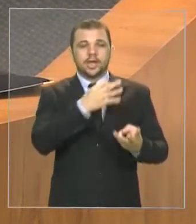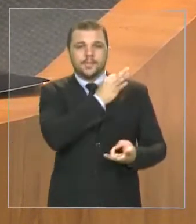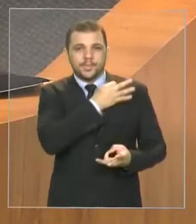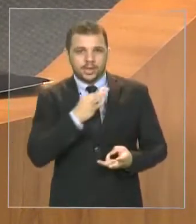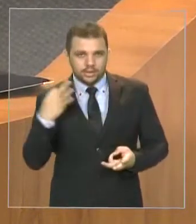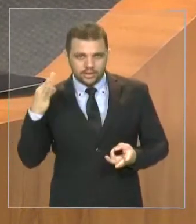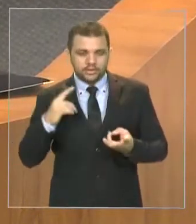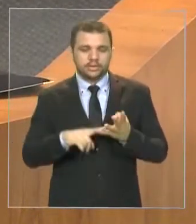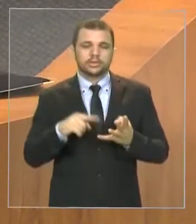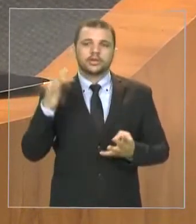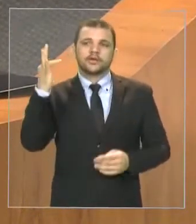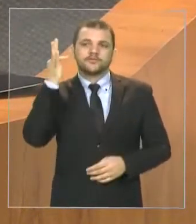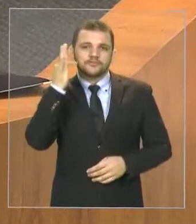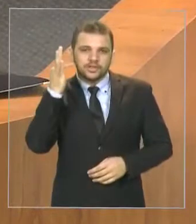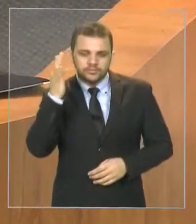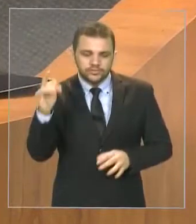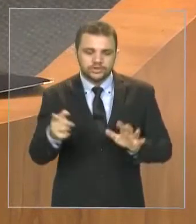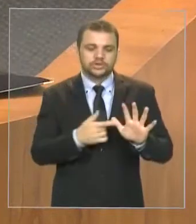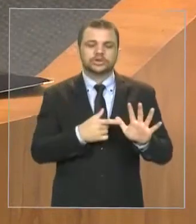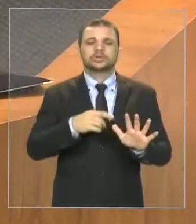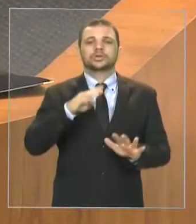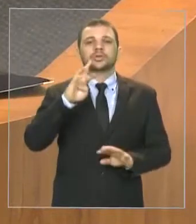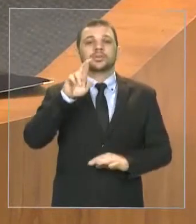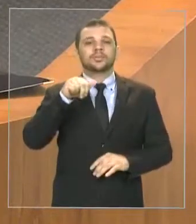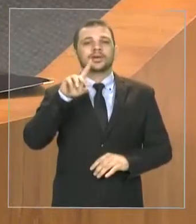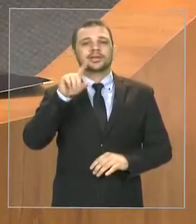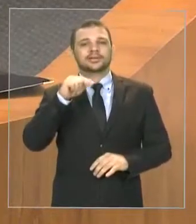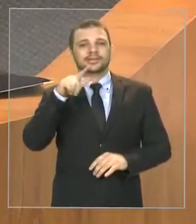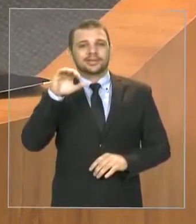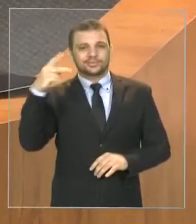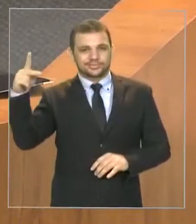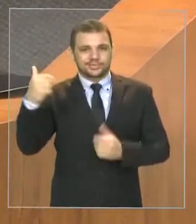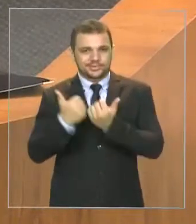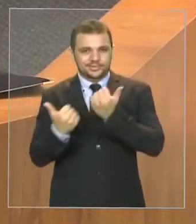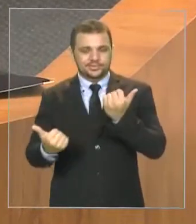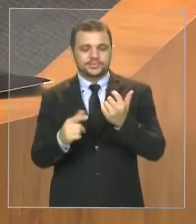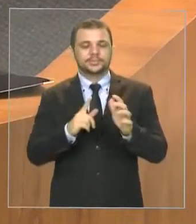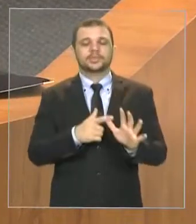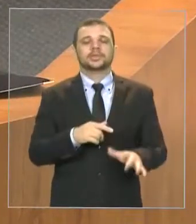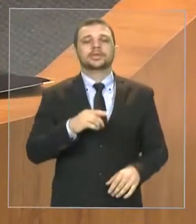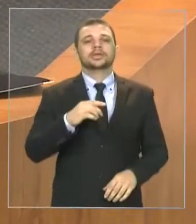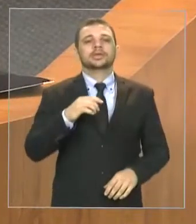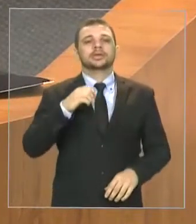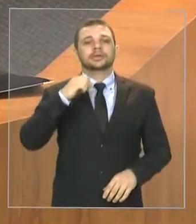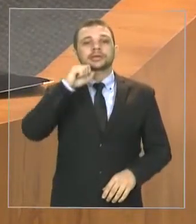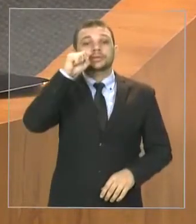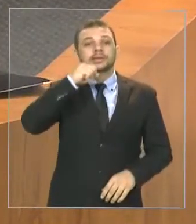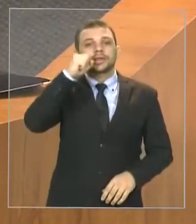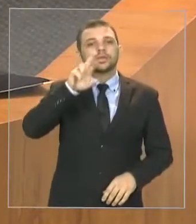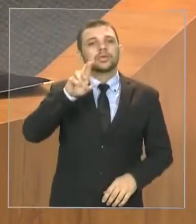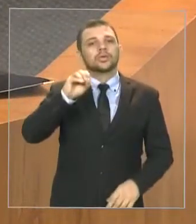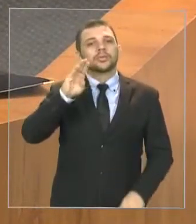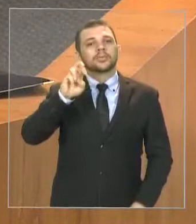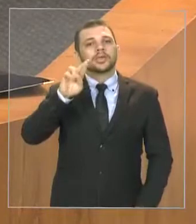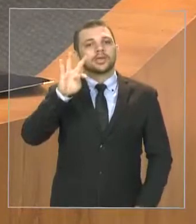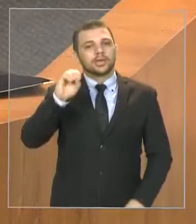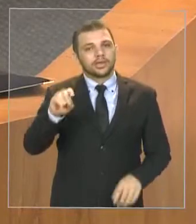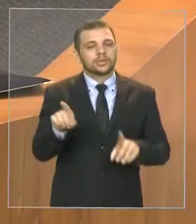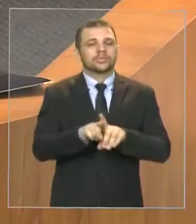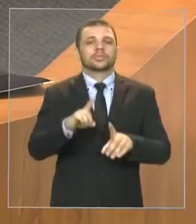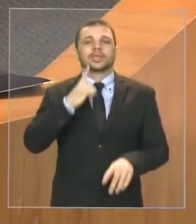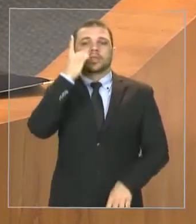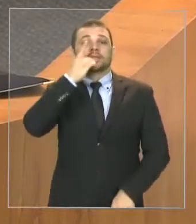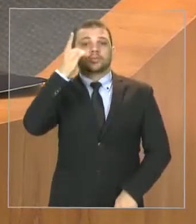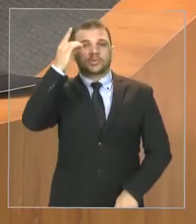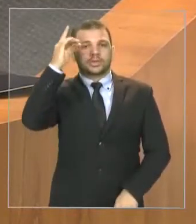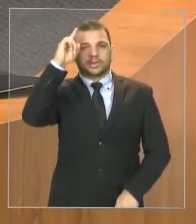do senador Roberto Rocha, da deputada federal Elisiane Gama. E todo lugar onde o meu pé tocava, eu pedia voto para